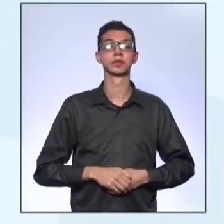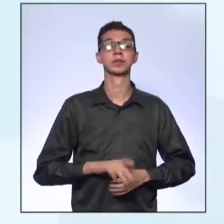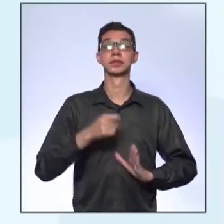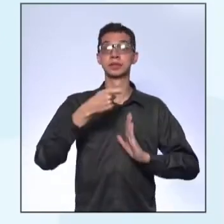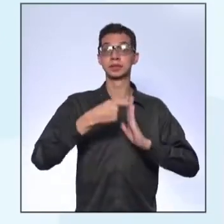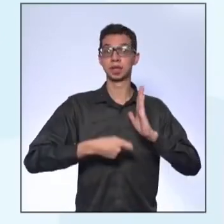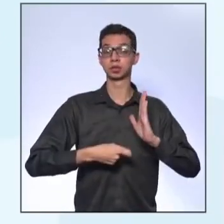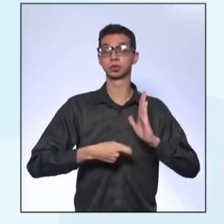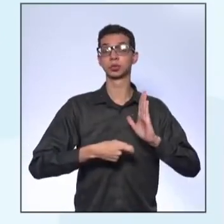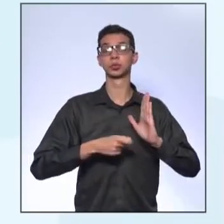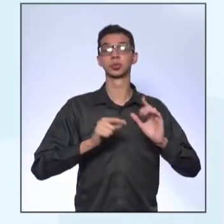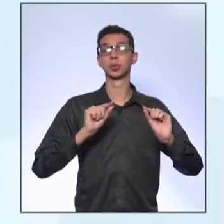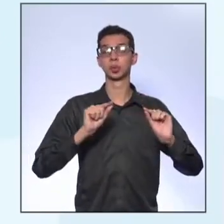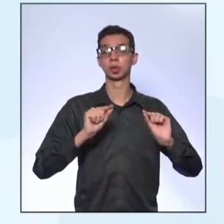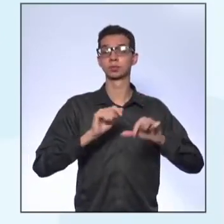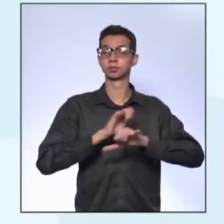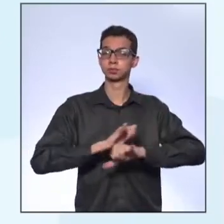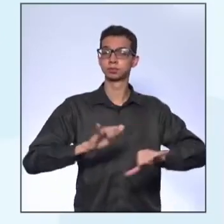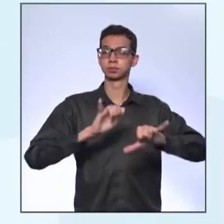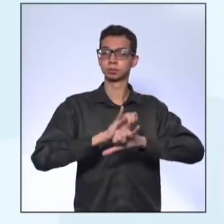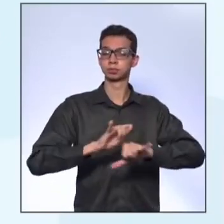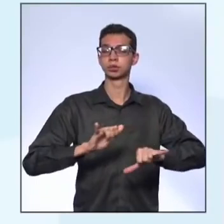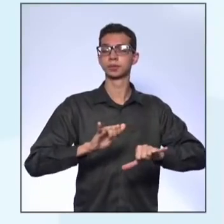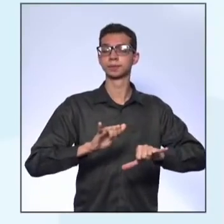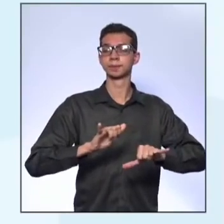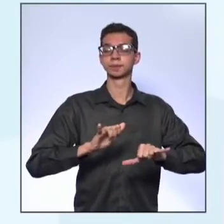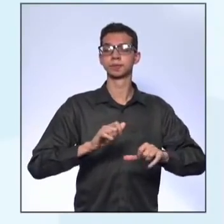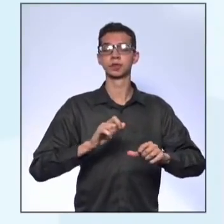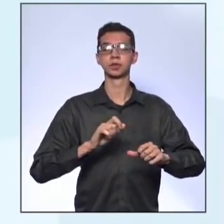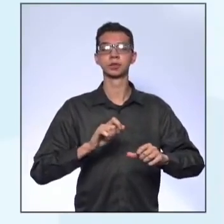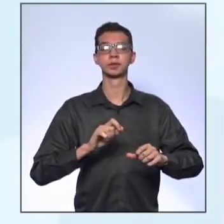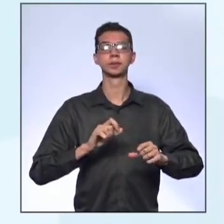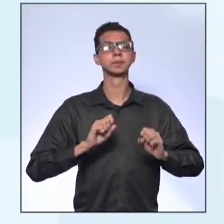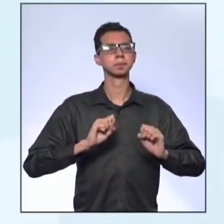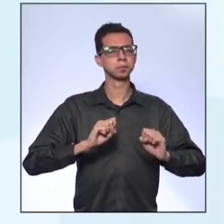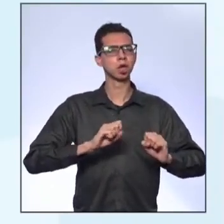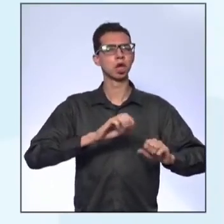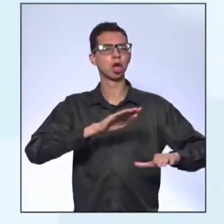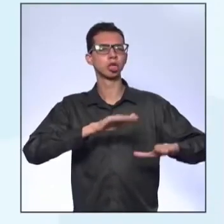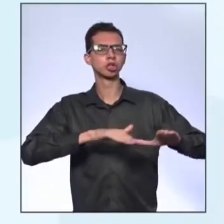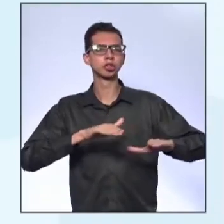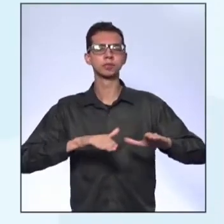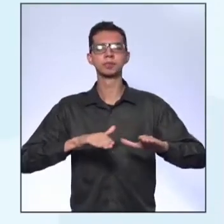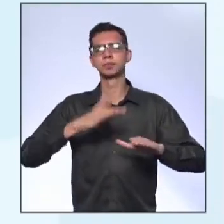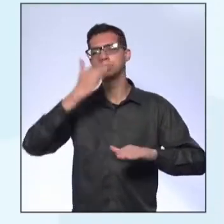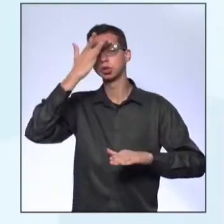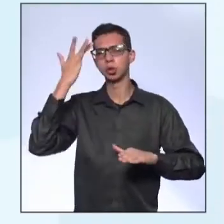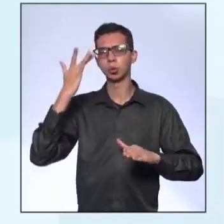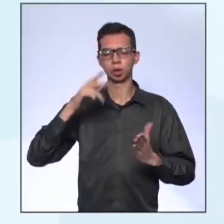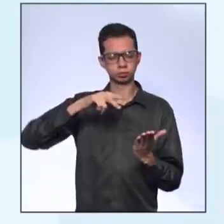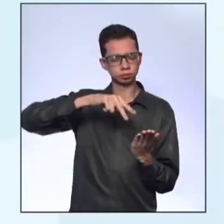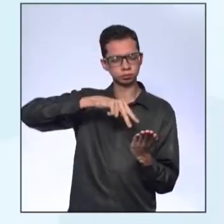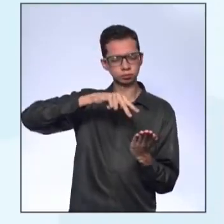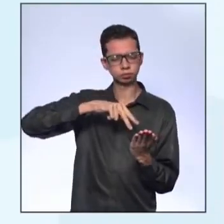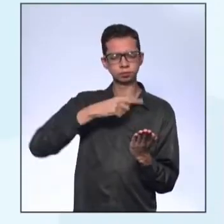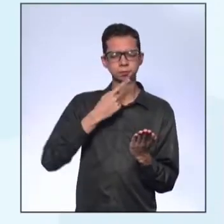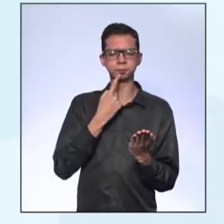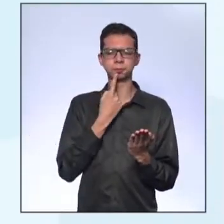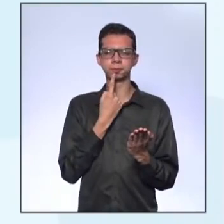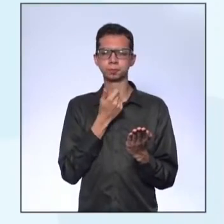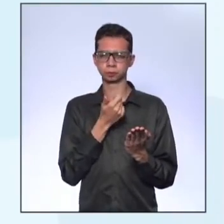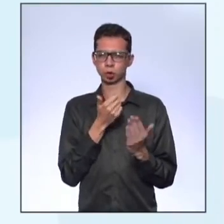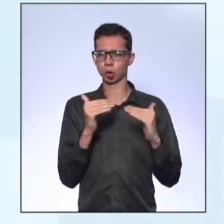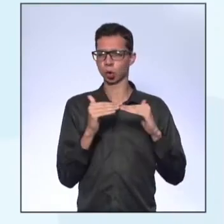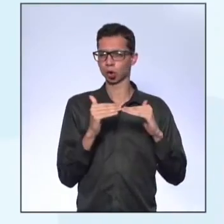conteúdo tomada de posição e argumentações que pode fazer os leitores a concordar ou não com o autor. Qual